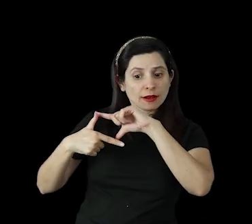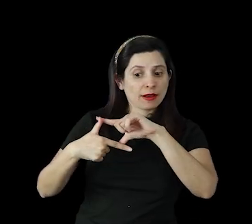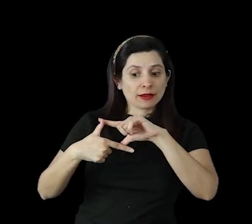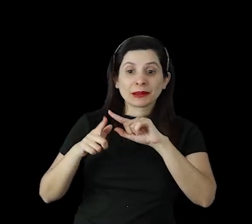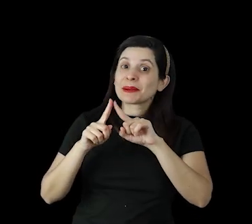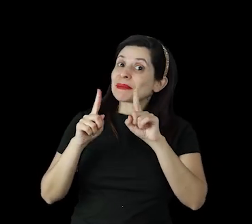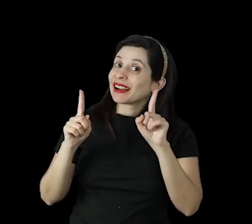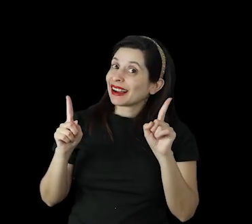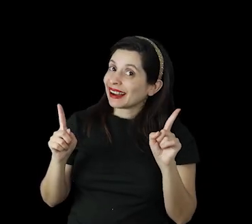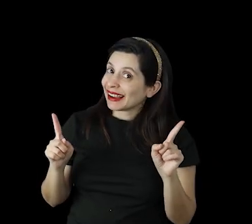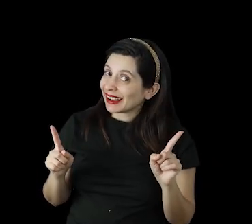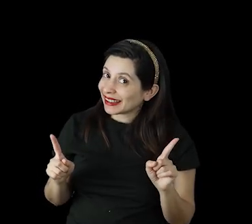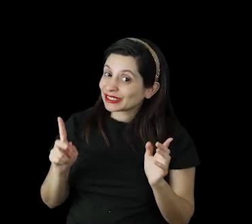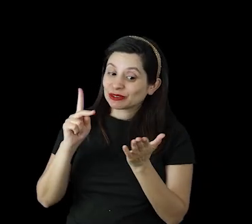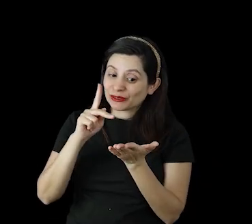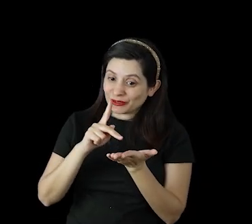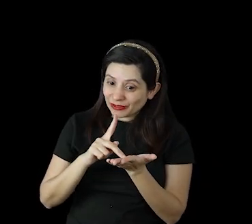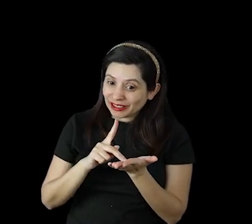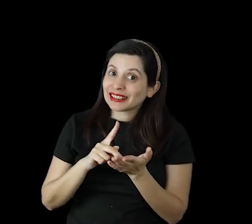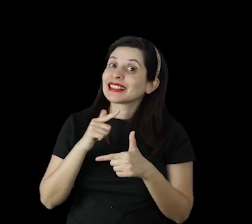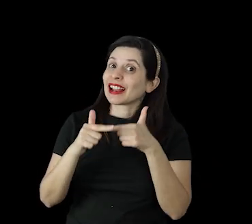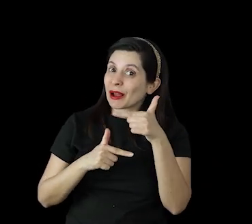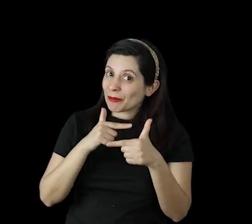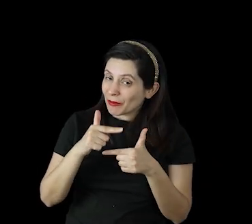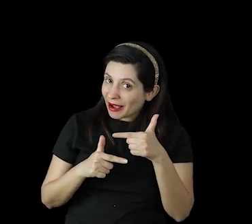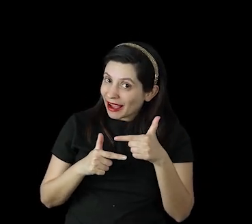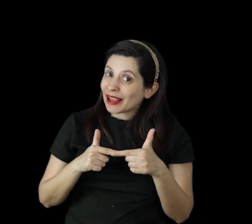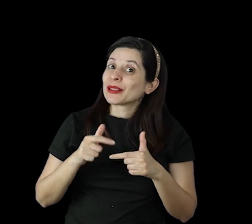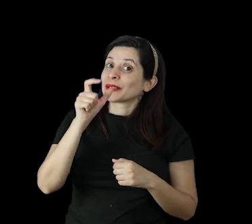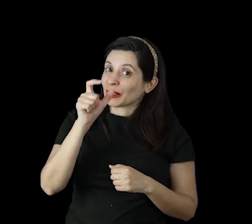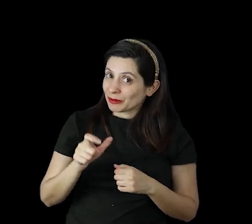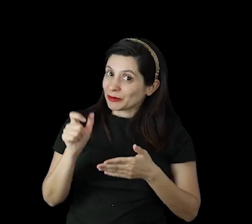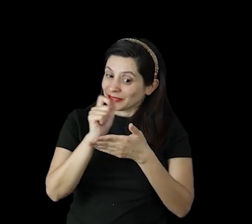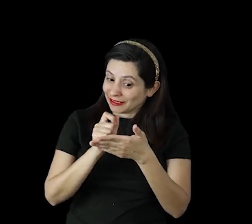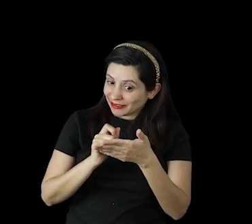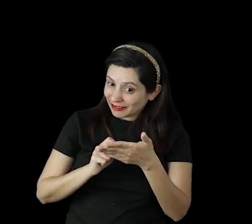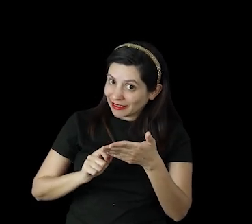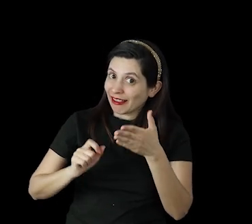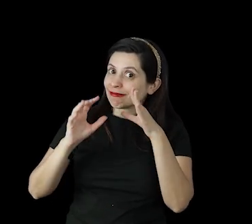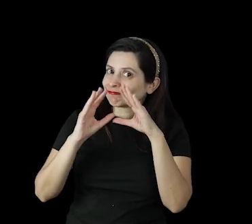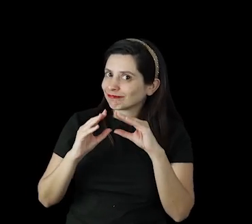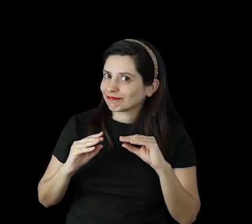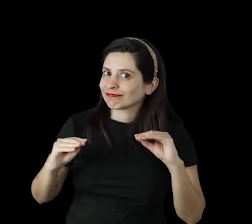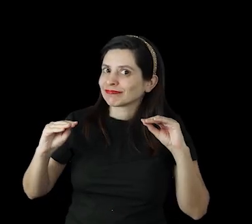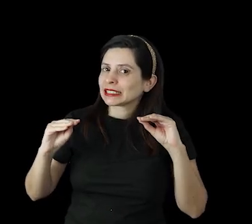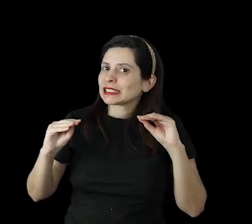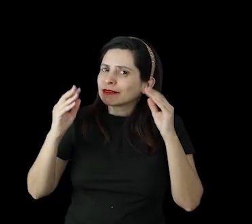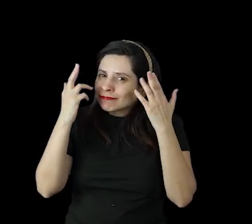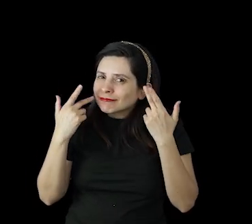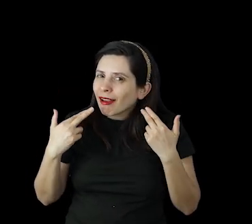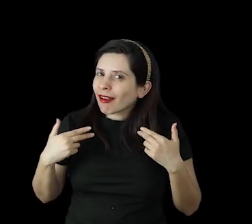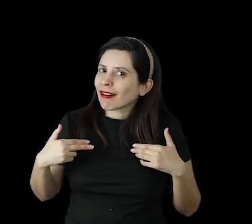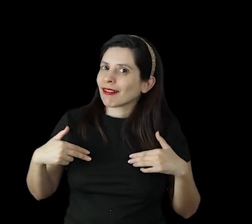Mas o verdadeiro trabalho do roteirista é fazer com que isso desapareça, né? Que isso esteja orgânico